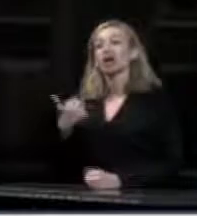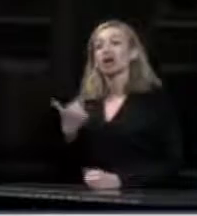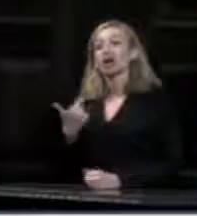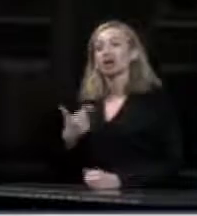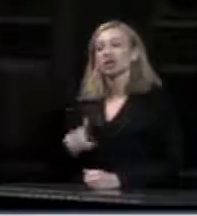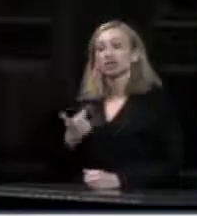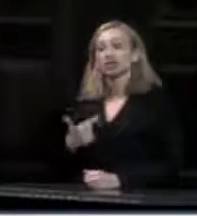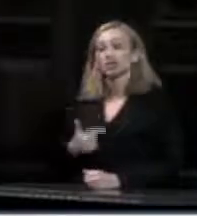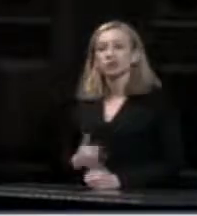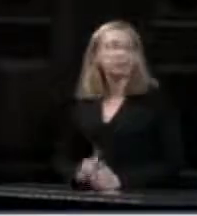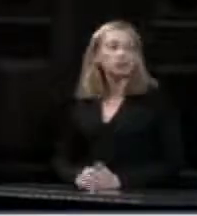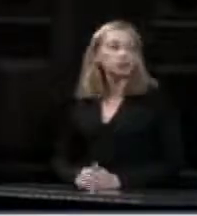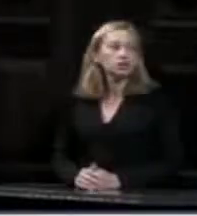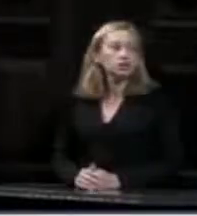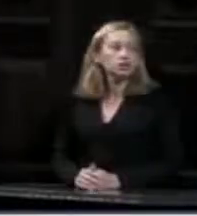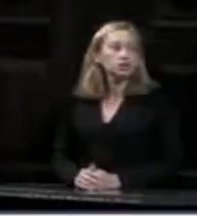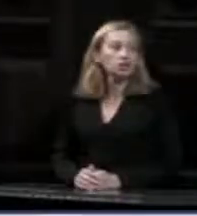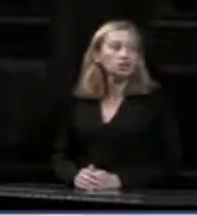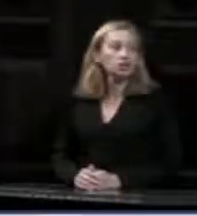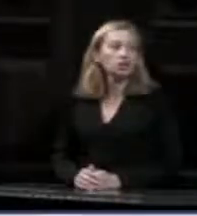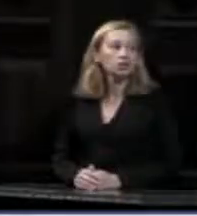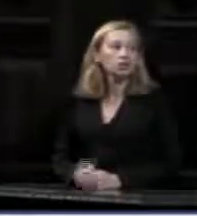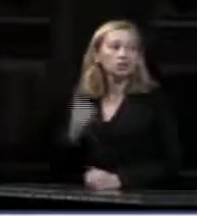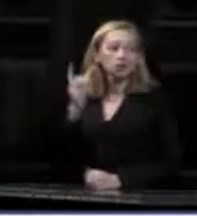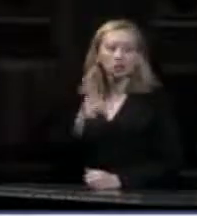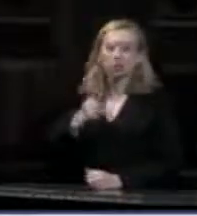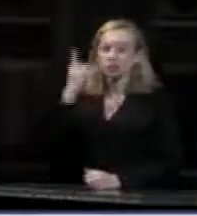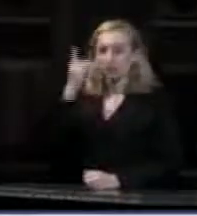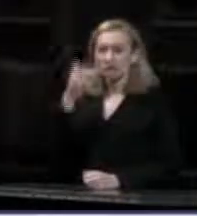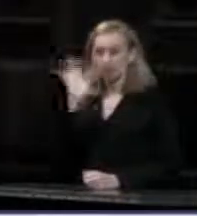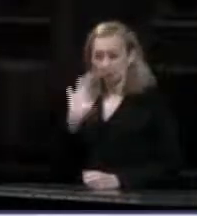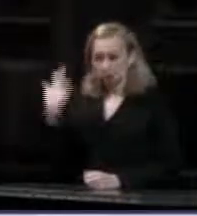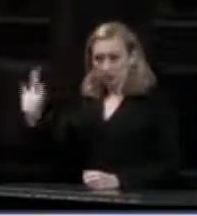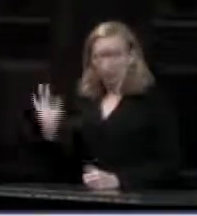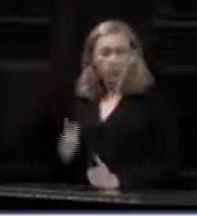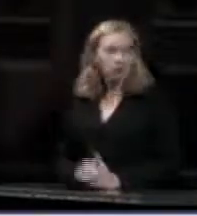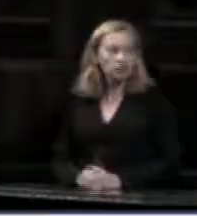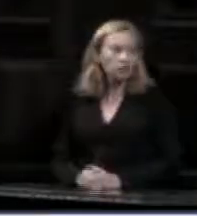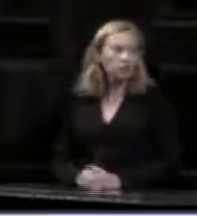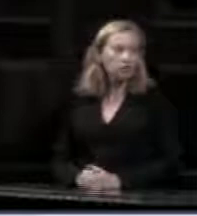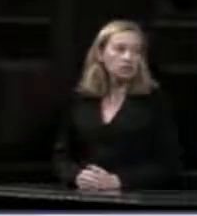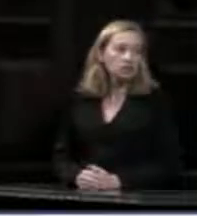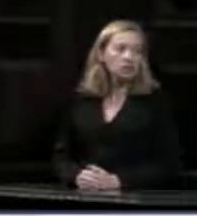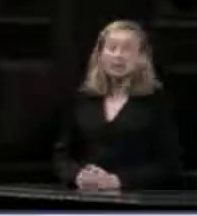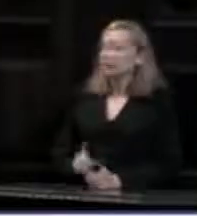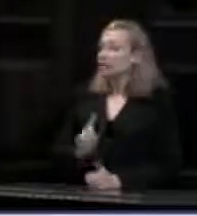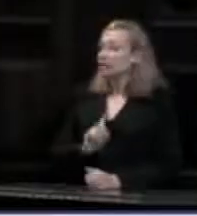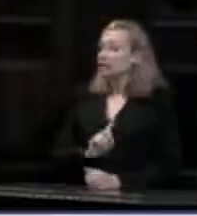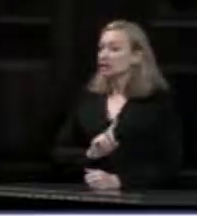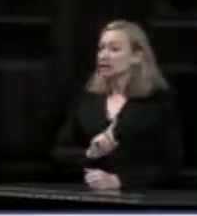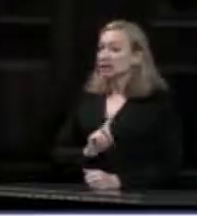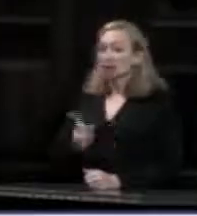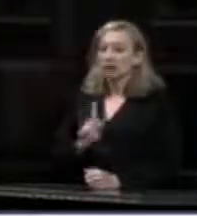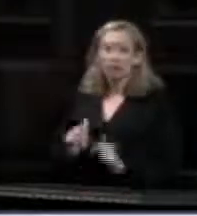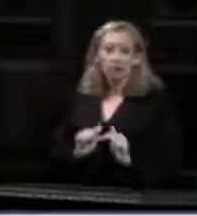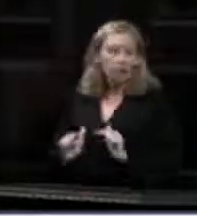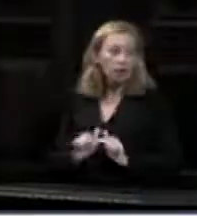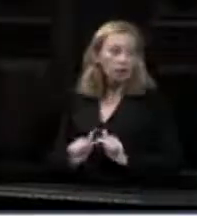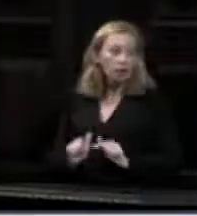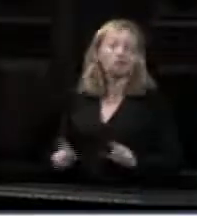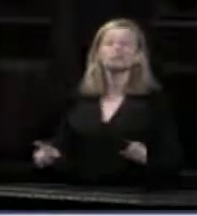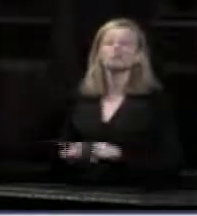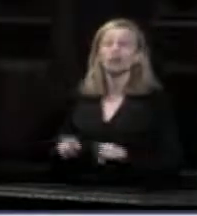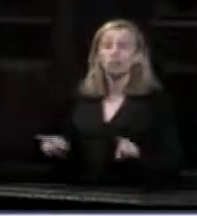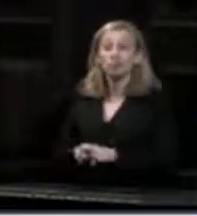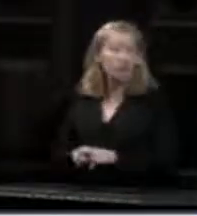aqueles que são candidatos a deputados federais e não tem mandato também são